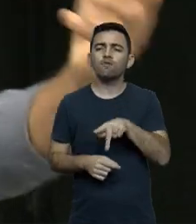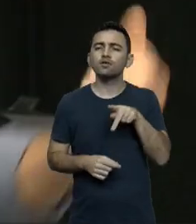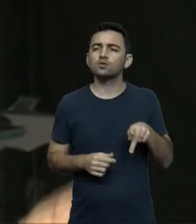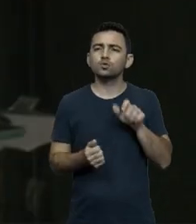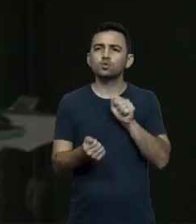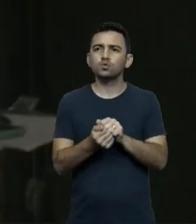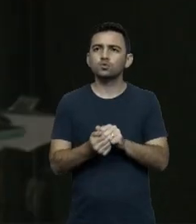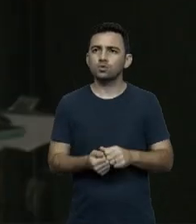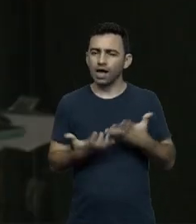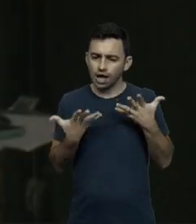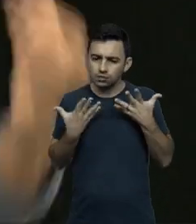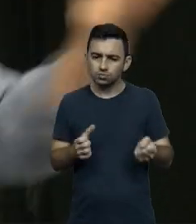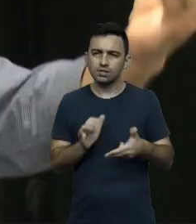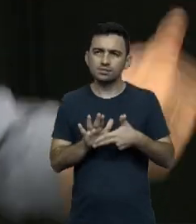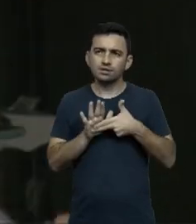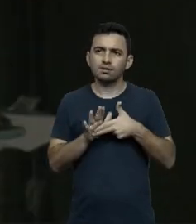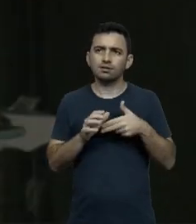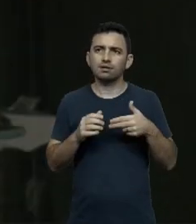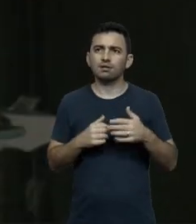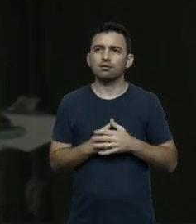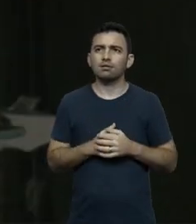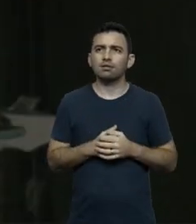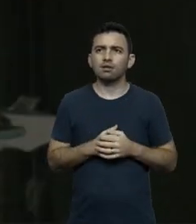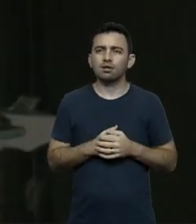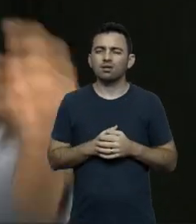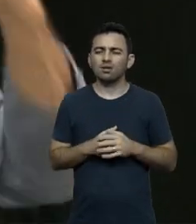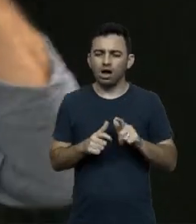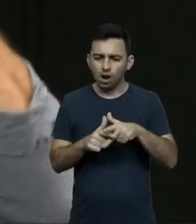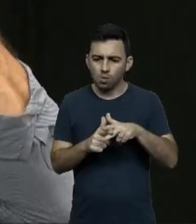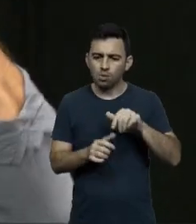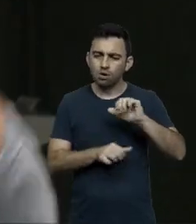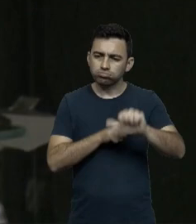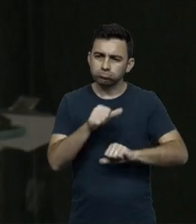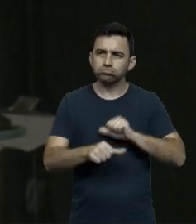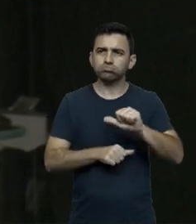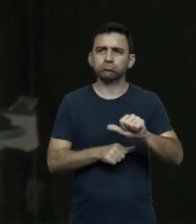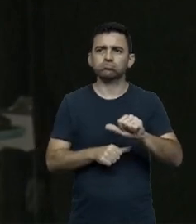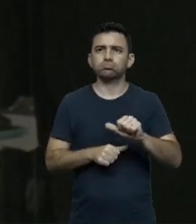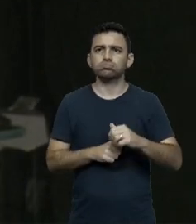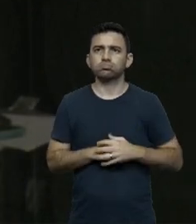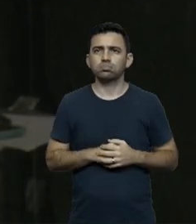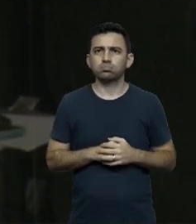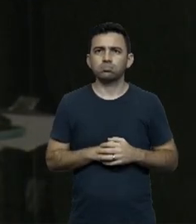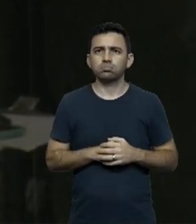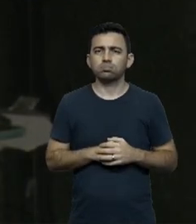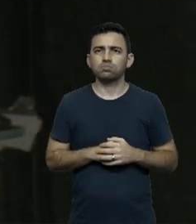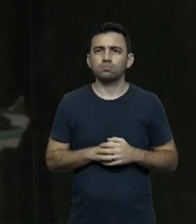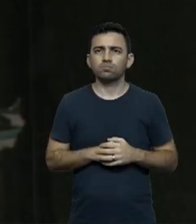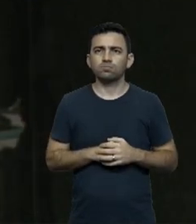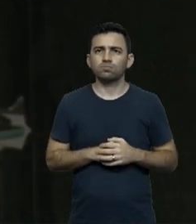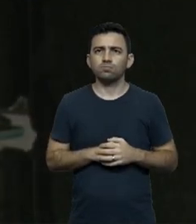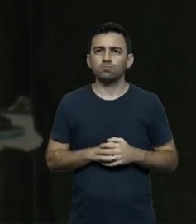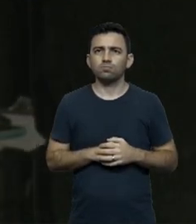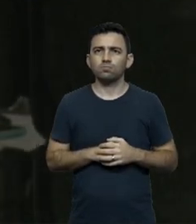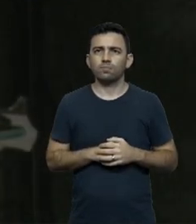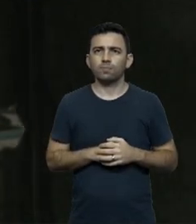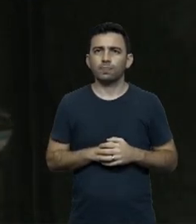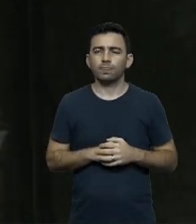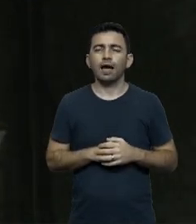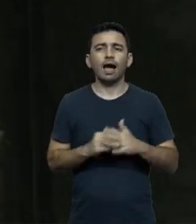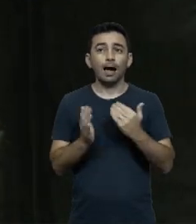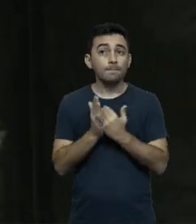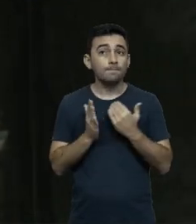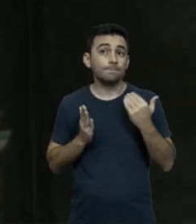assumam o seu papel corrigir o erro uma das maiores é uma das